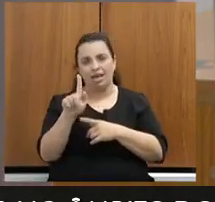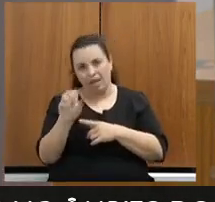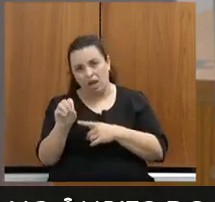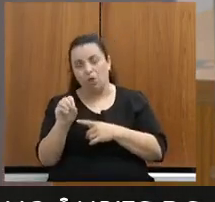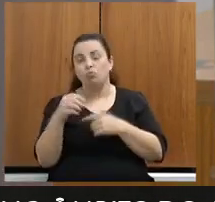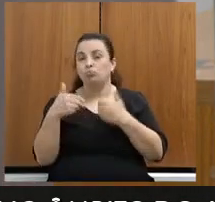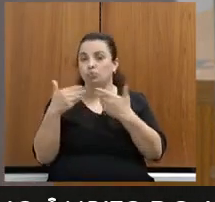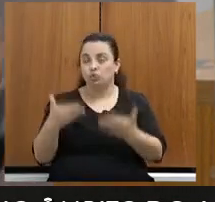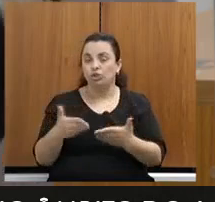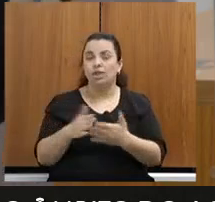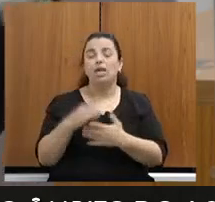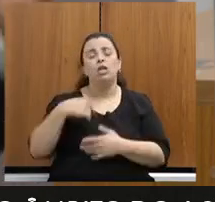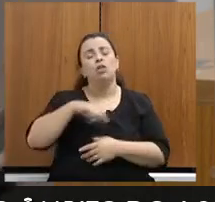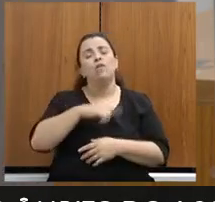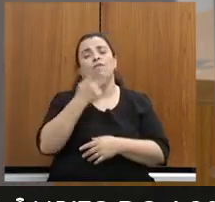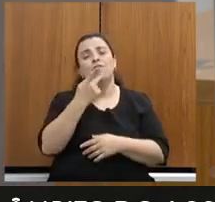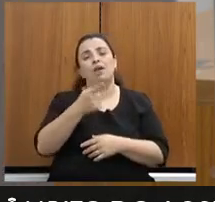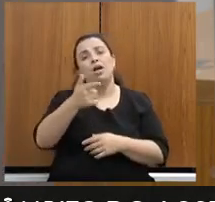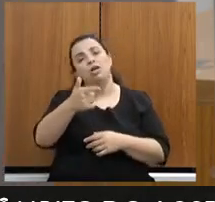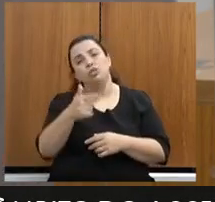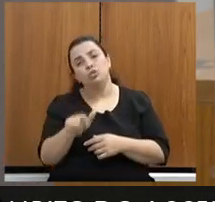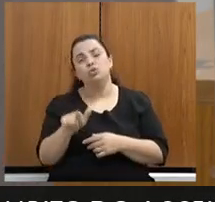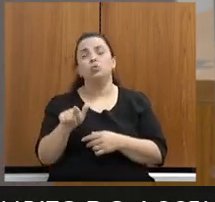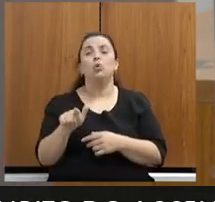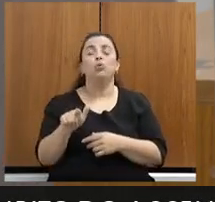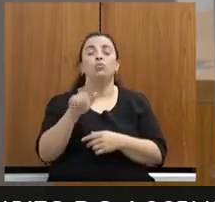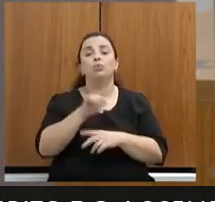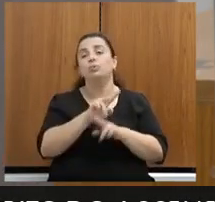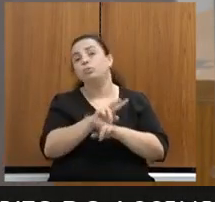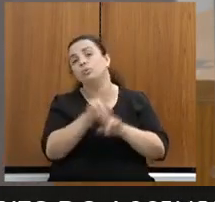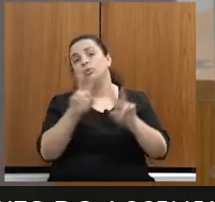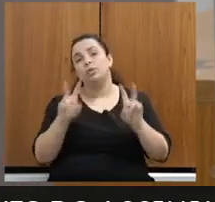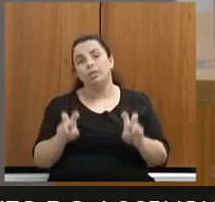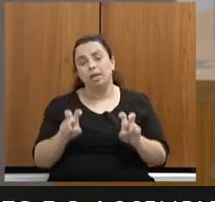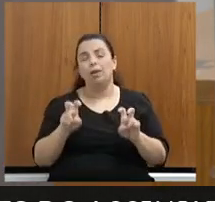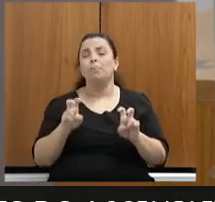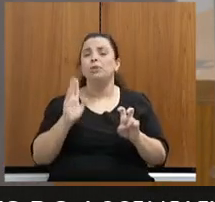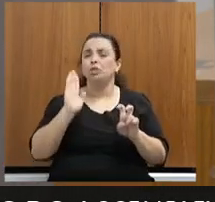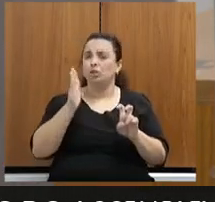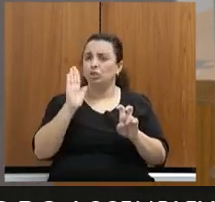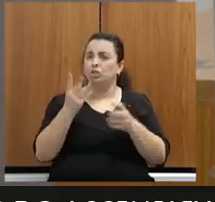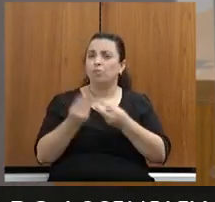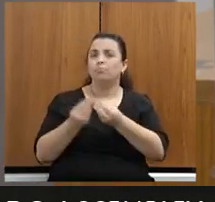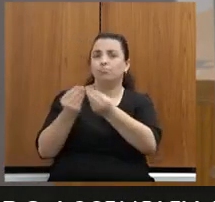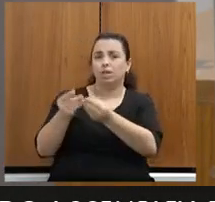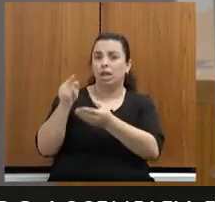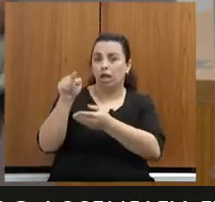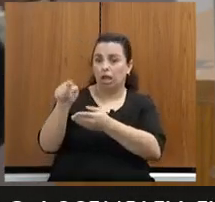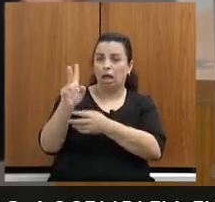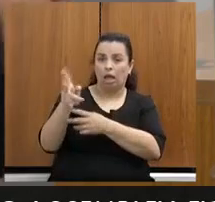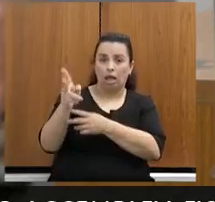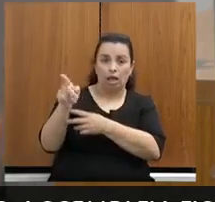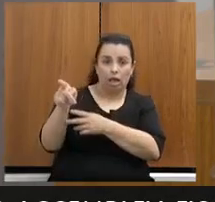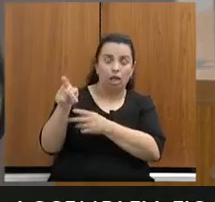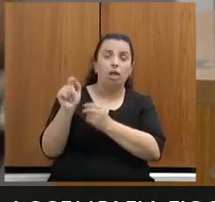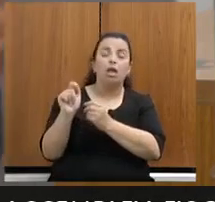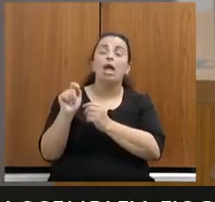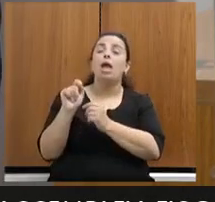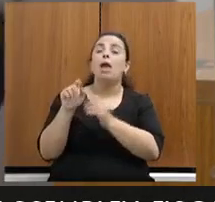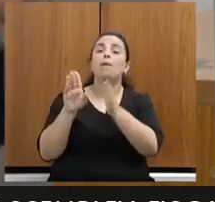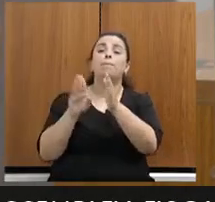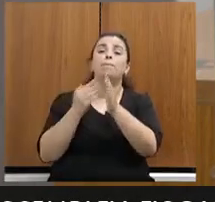Sargento Rodrigues a respeito daquela questão que os loja levamos ao doutor Greco que é a